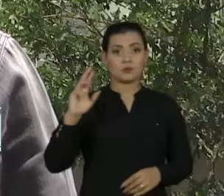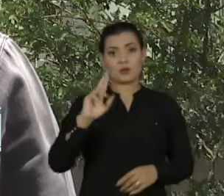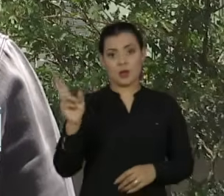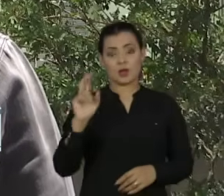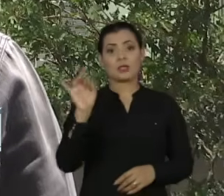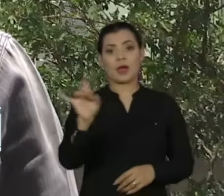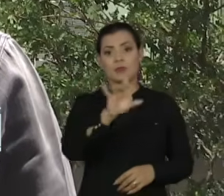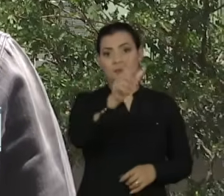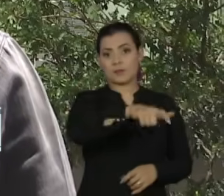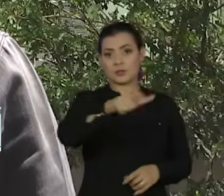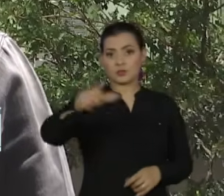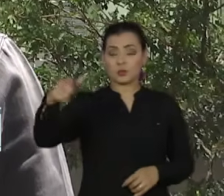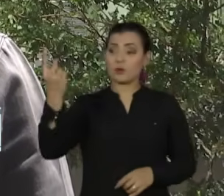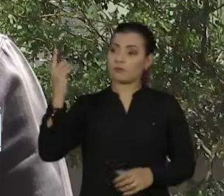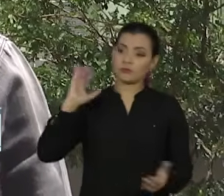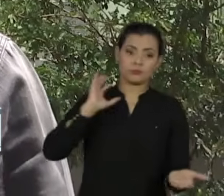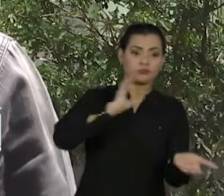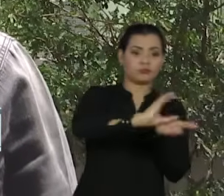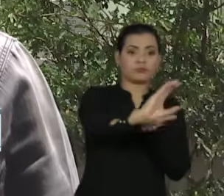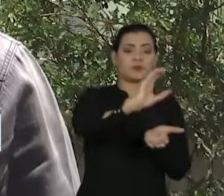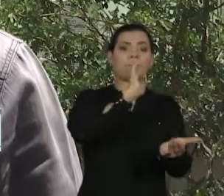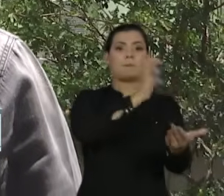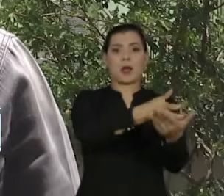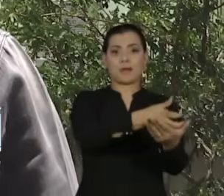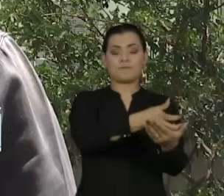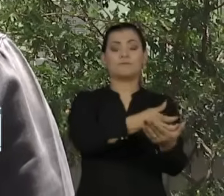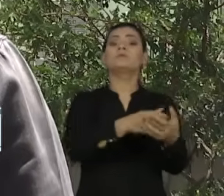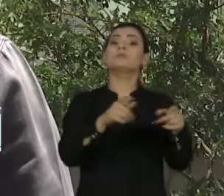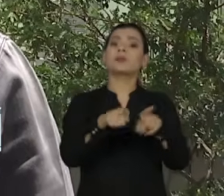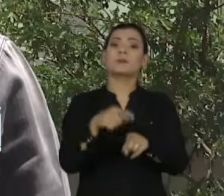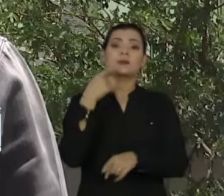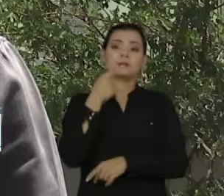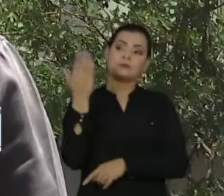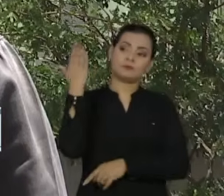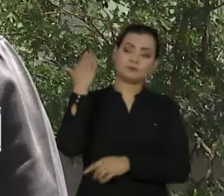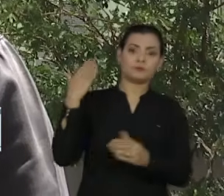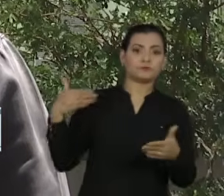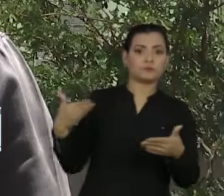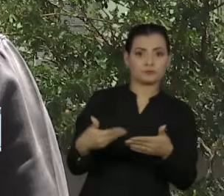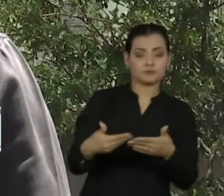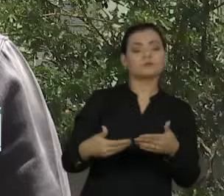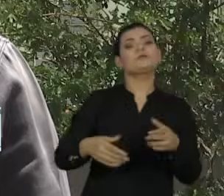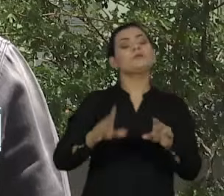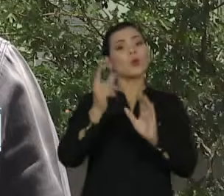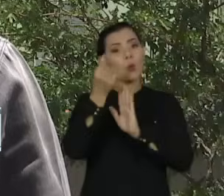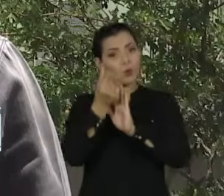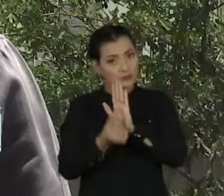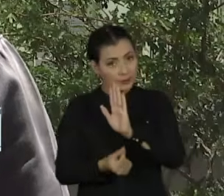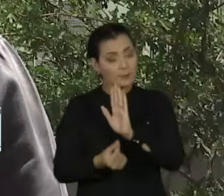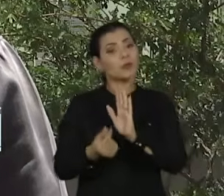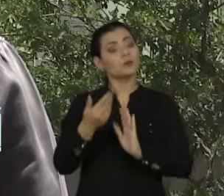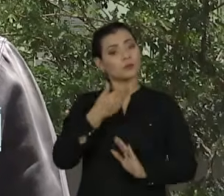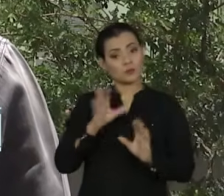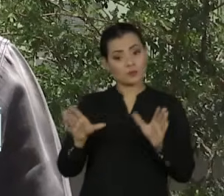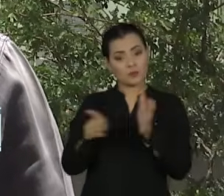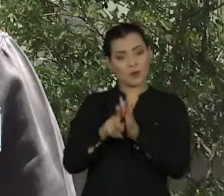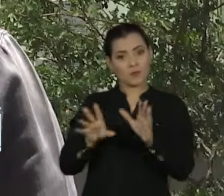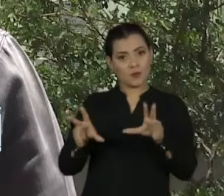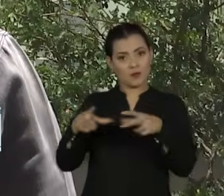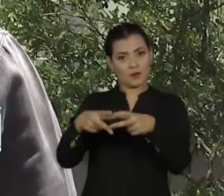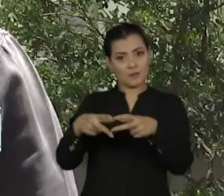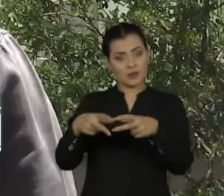única parcela e por meio eletrônico. Na última semana, a consultoria de orçamento da Câmara dos